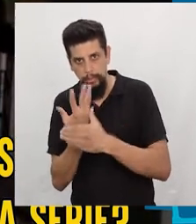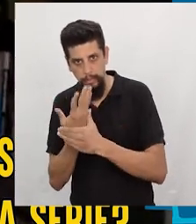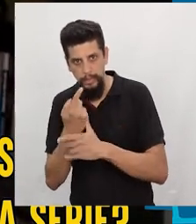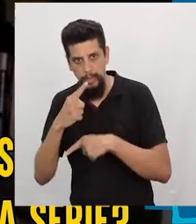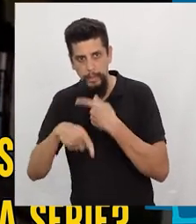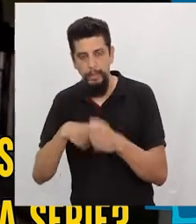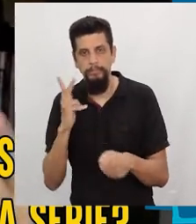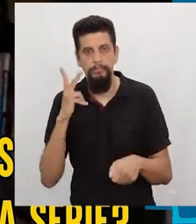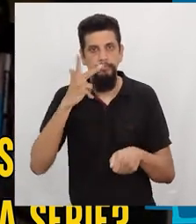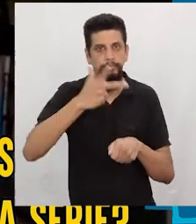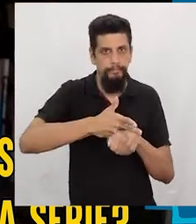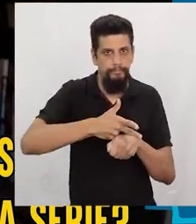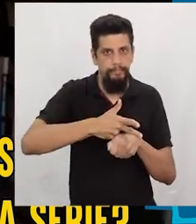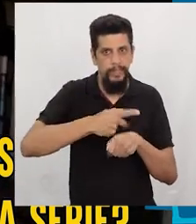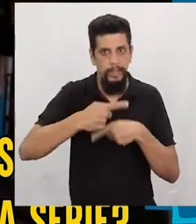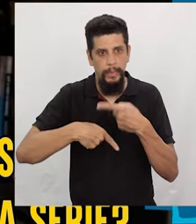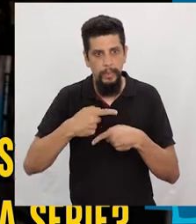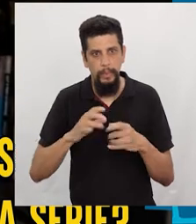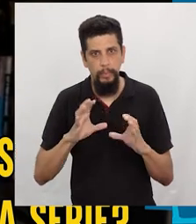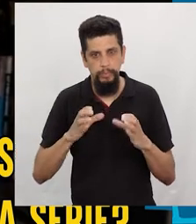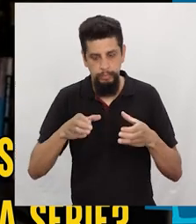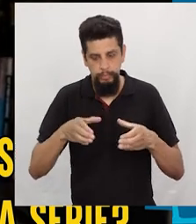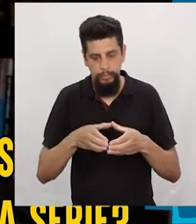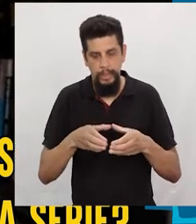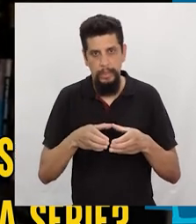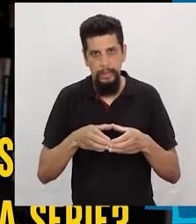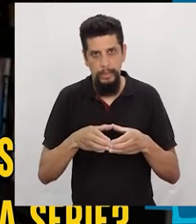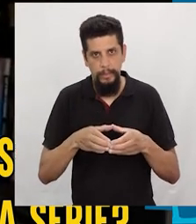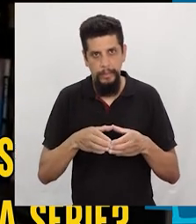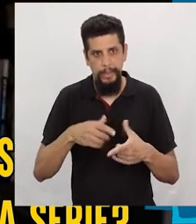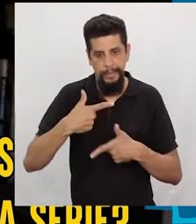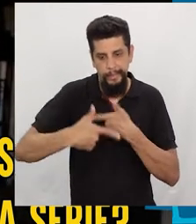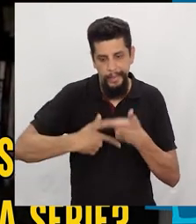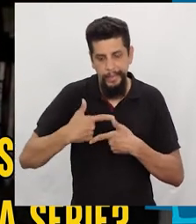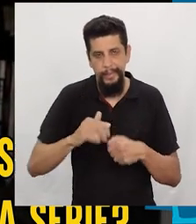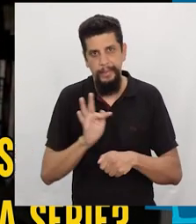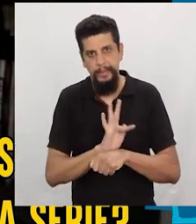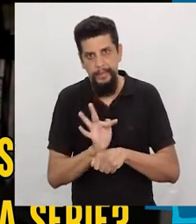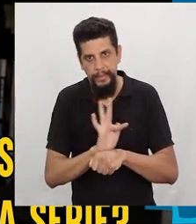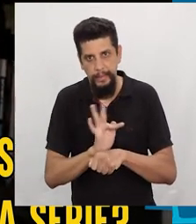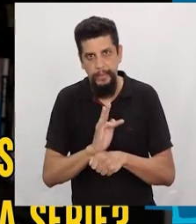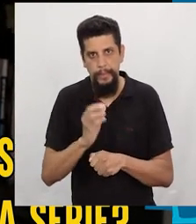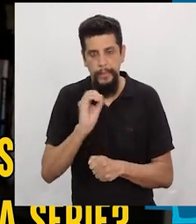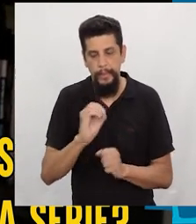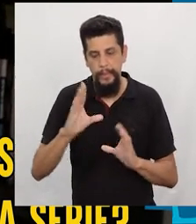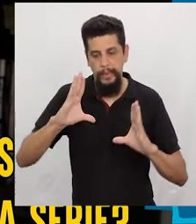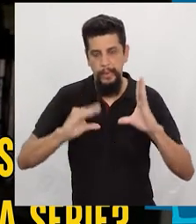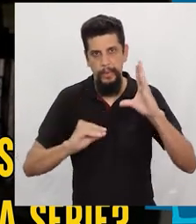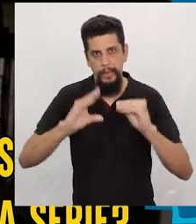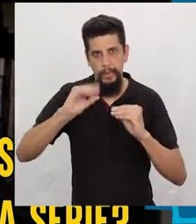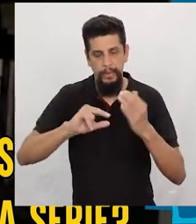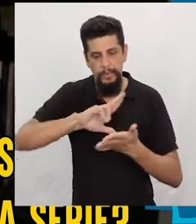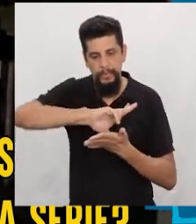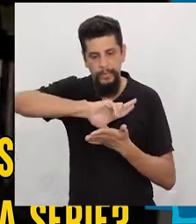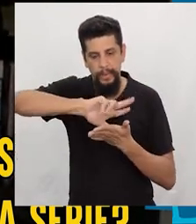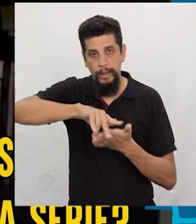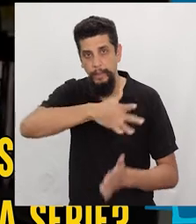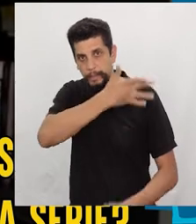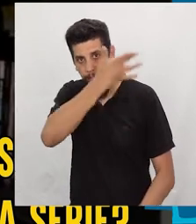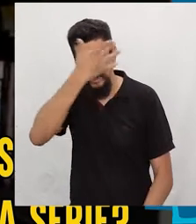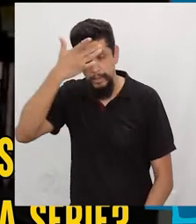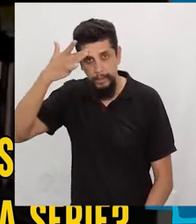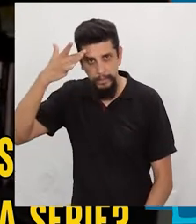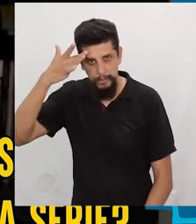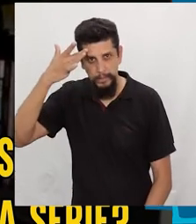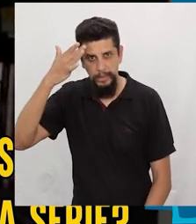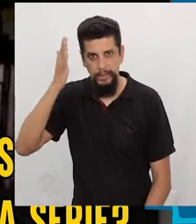gravado. Então toda a equipe que entra para trabalhar nessa série, nesse filme, na novela, são centenas de pessoas, cada um